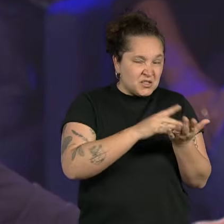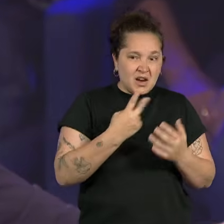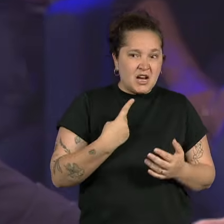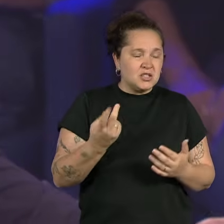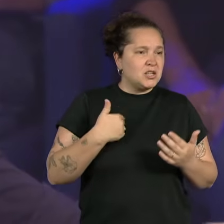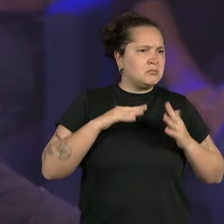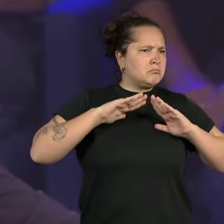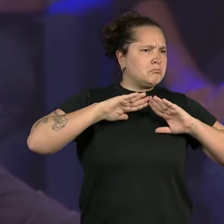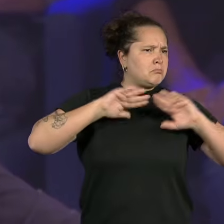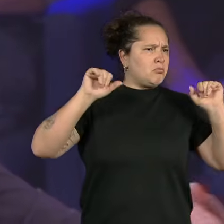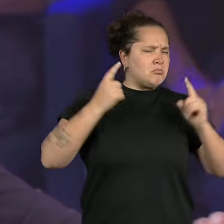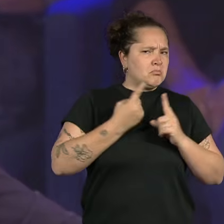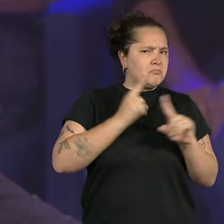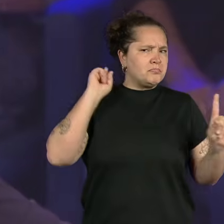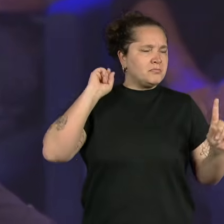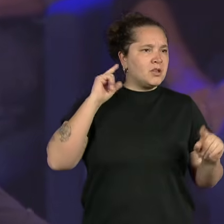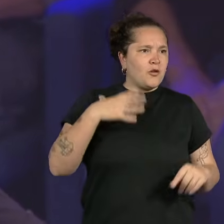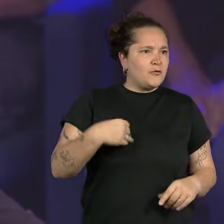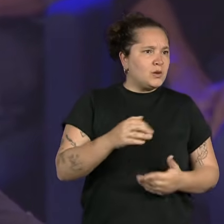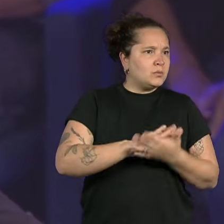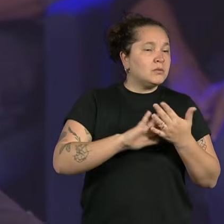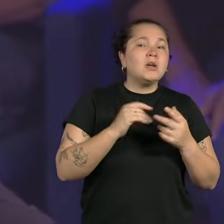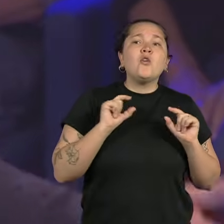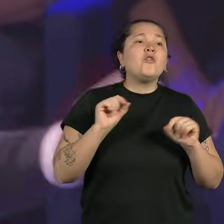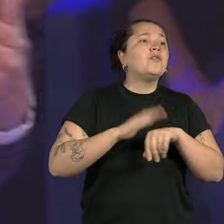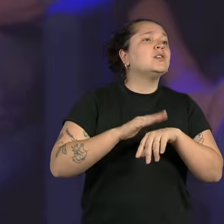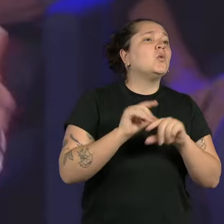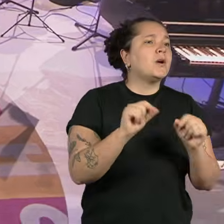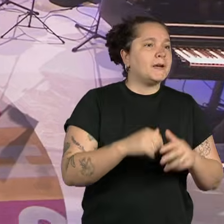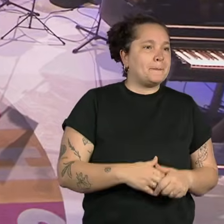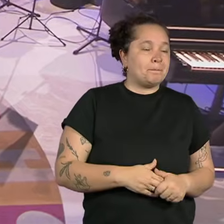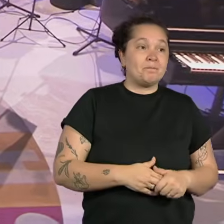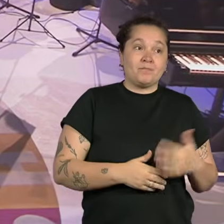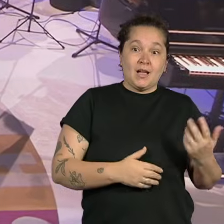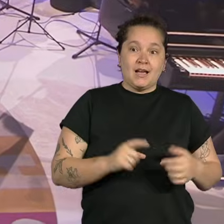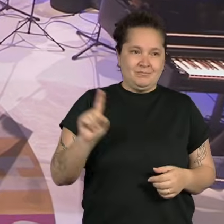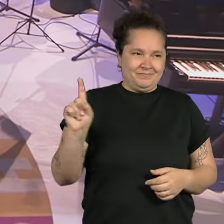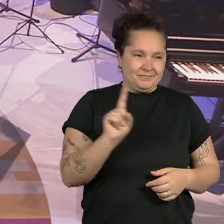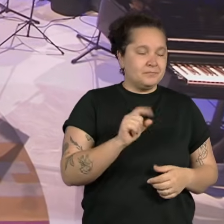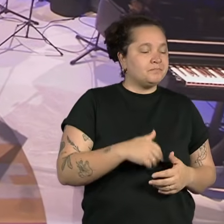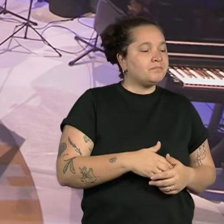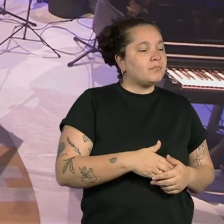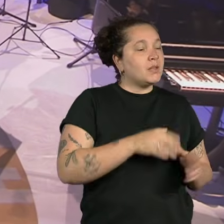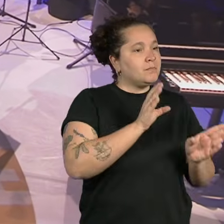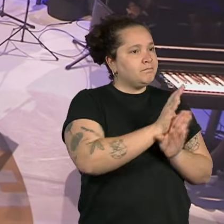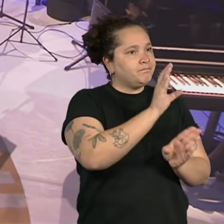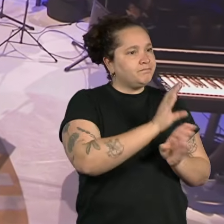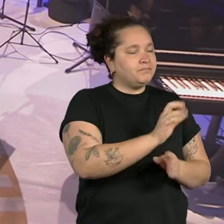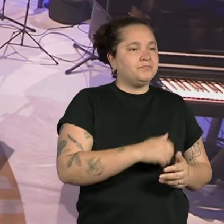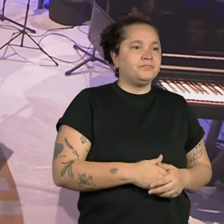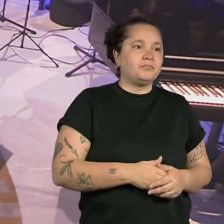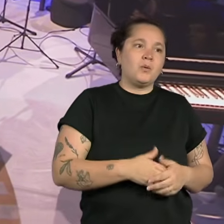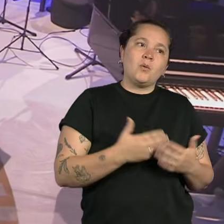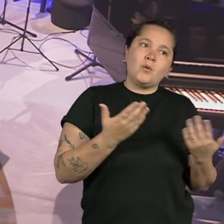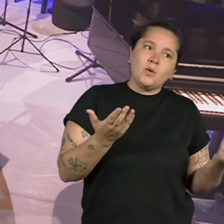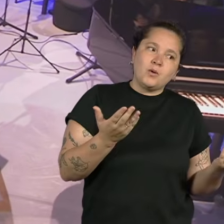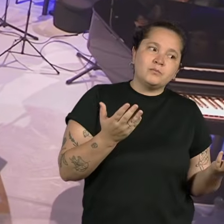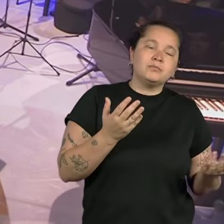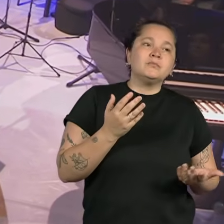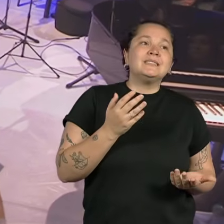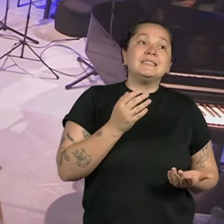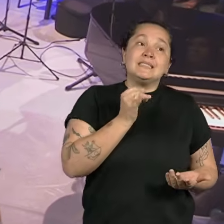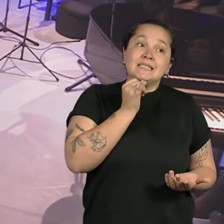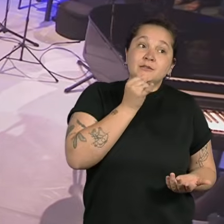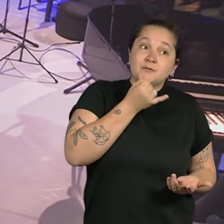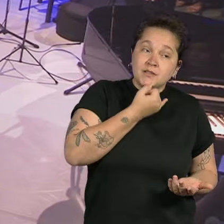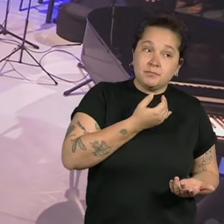fingir que não é meu, e eu não sei o que eu faço. E aí o Bergoglio falou assim, infelizmente na igreja, como padre, a